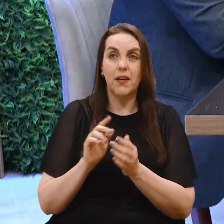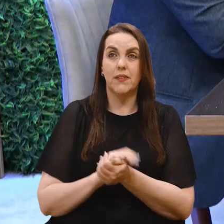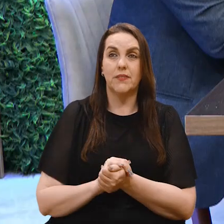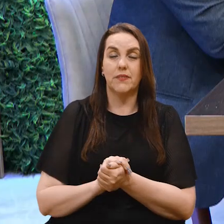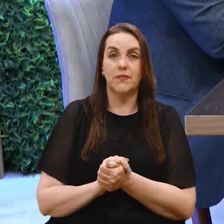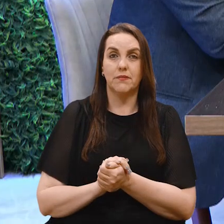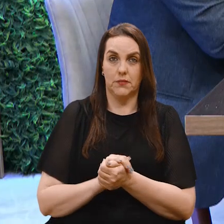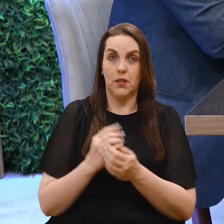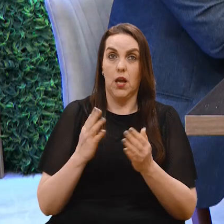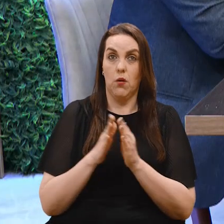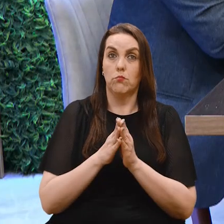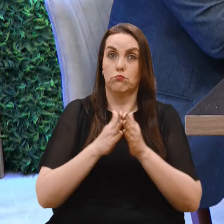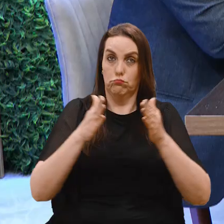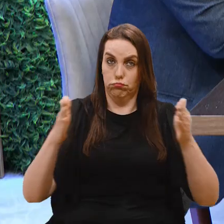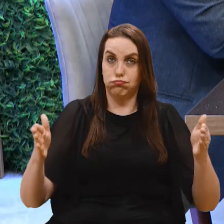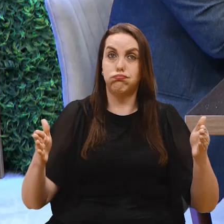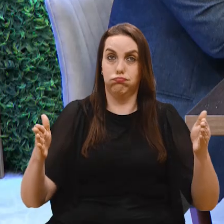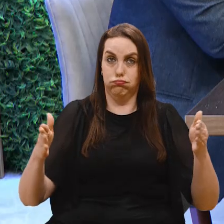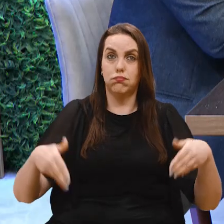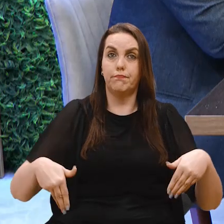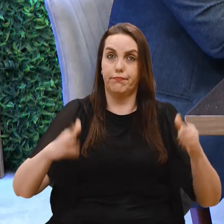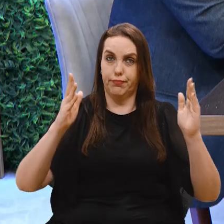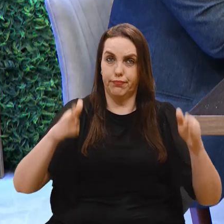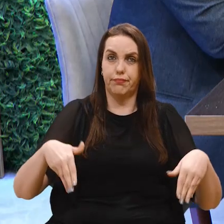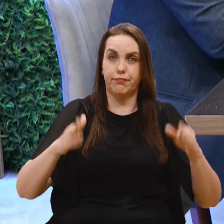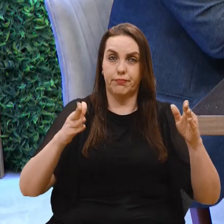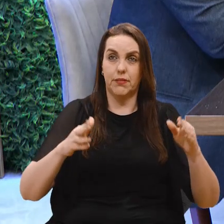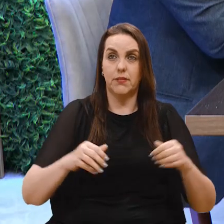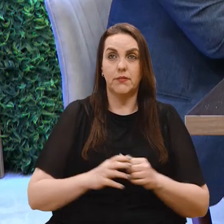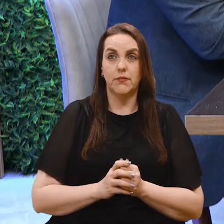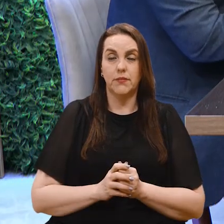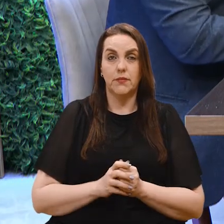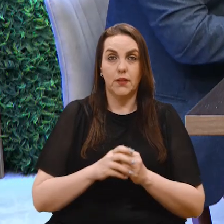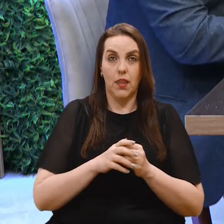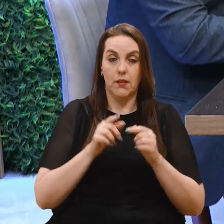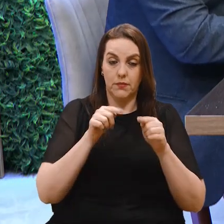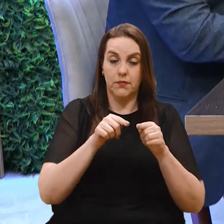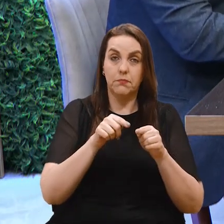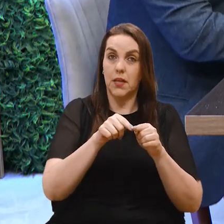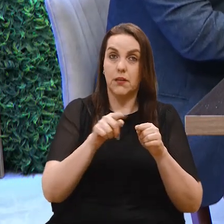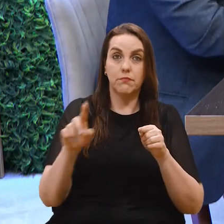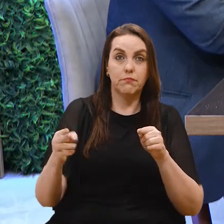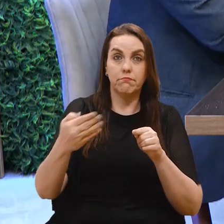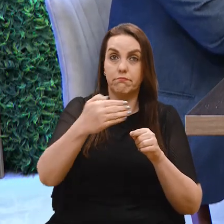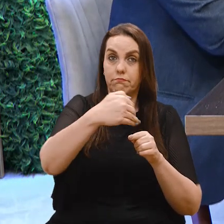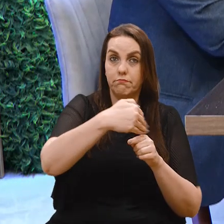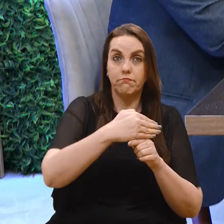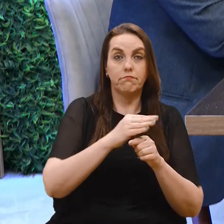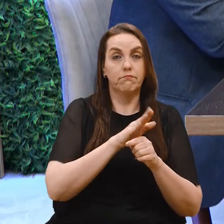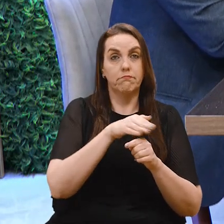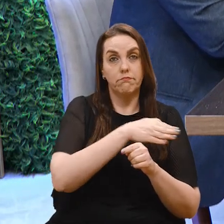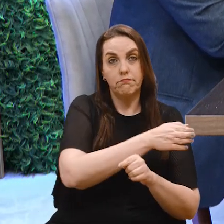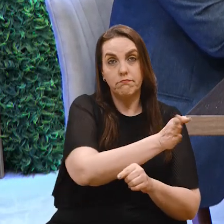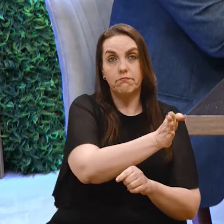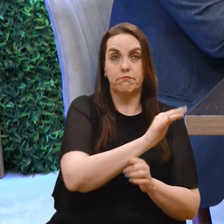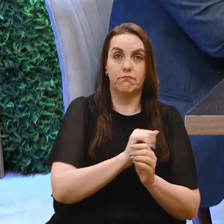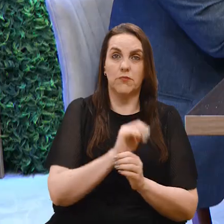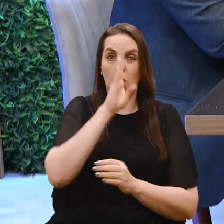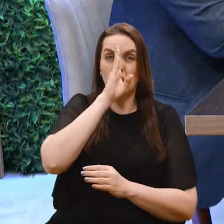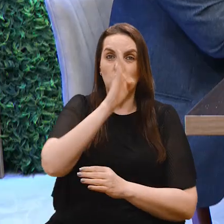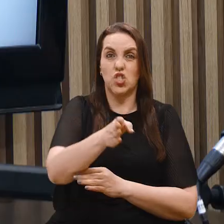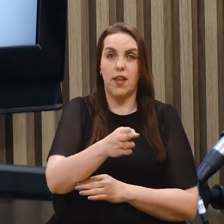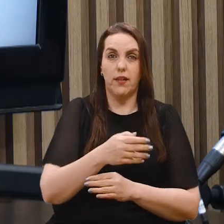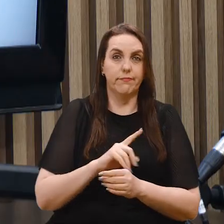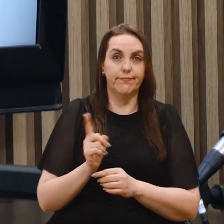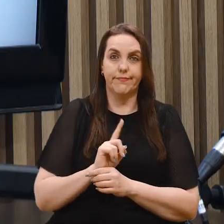uma avenida larga. Coloca no meio aquele que tu vai passar, tu tem que vir para um lado e vir para o outro. Tu não vai passar direto. Porque acontece